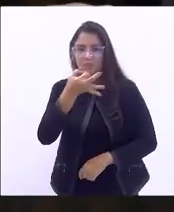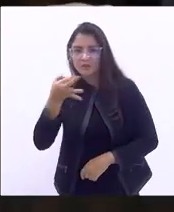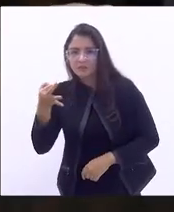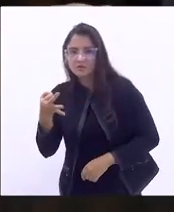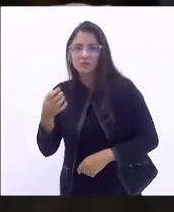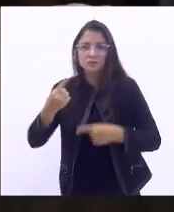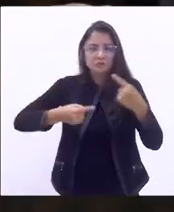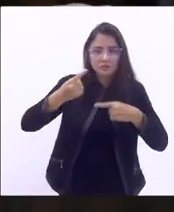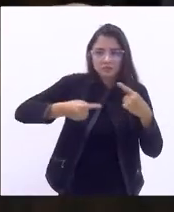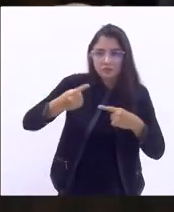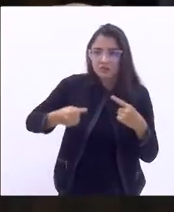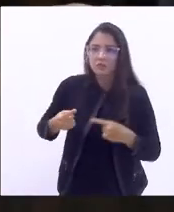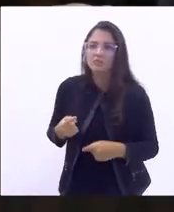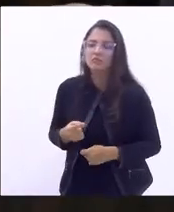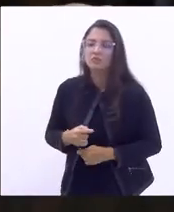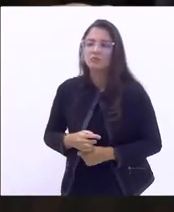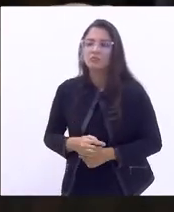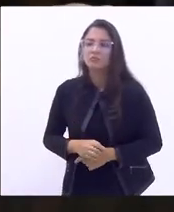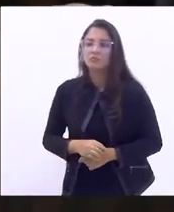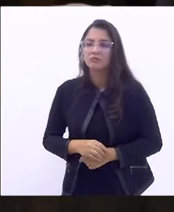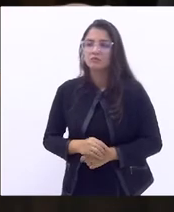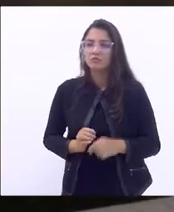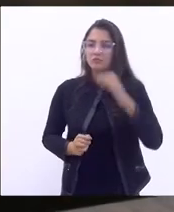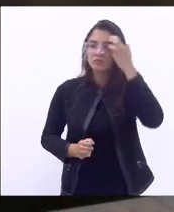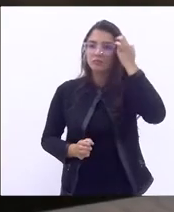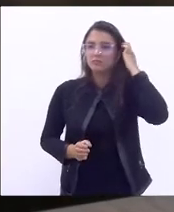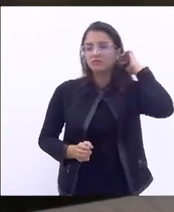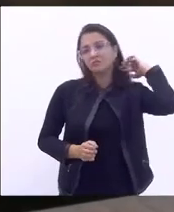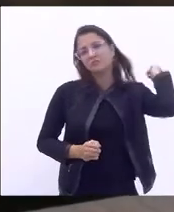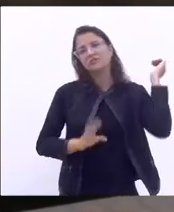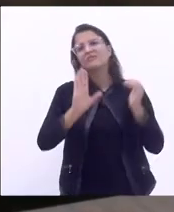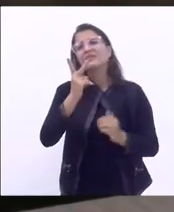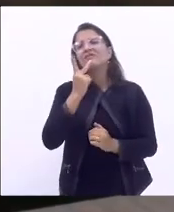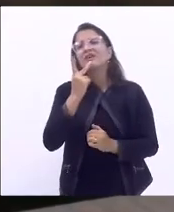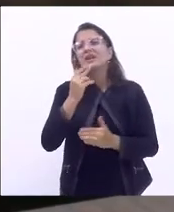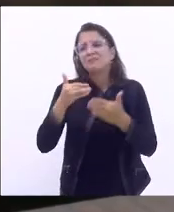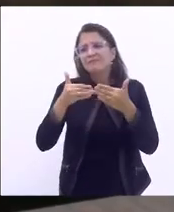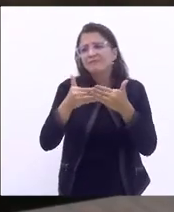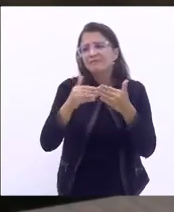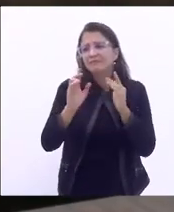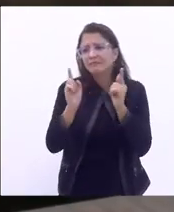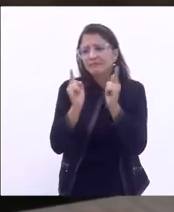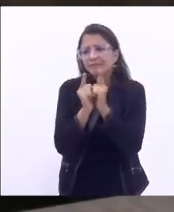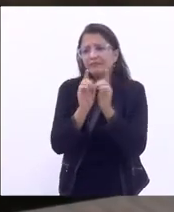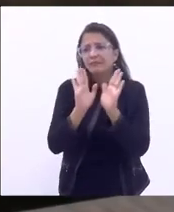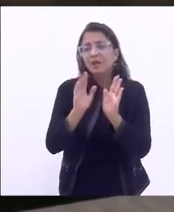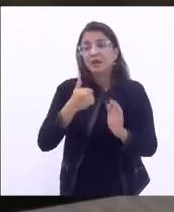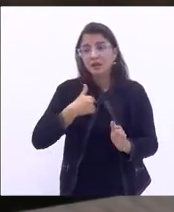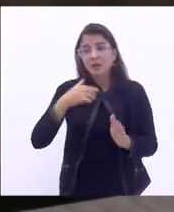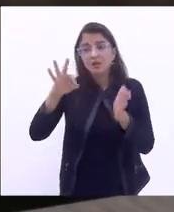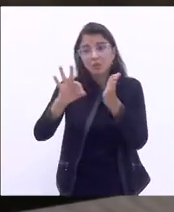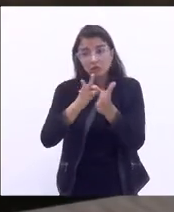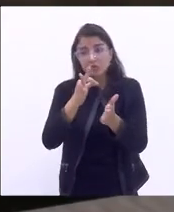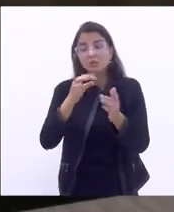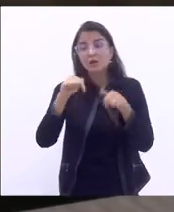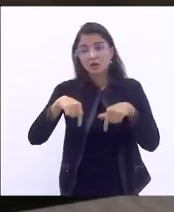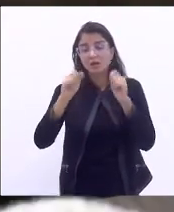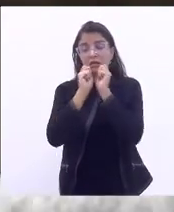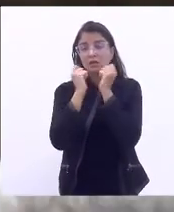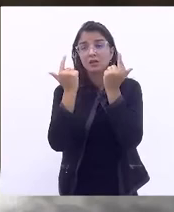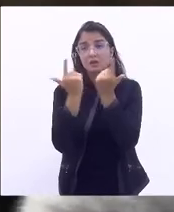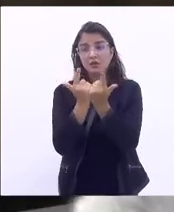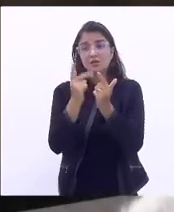discussão. Presidente, queria falar brevemente aqui, que eu fui autora aqui na casa de um